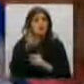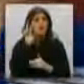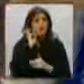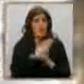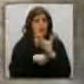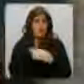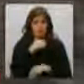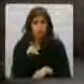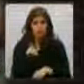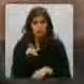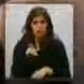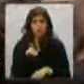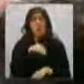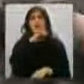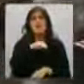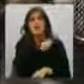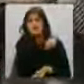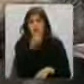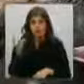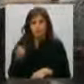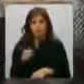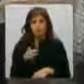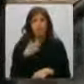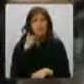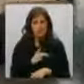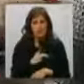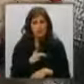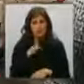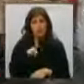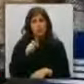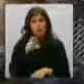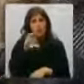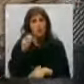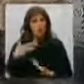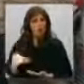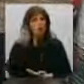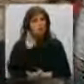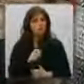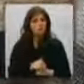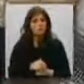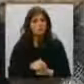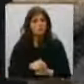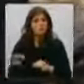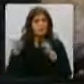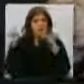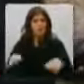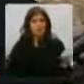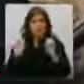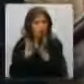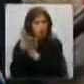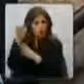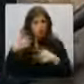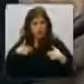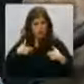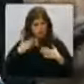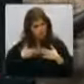advogado dos familiares das vítimas do Meco Vamos ouvir não será é uma continuação portanto a partir